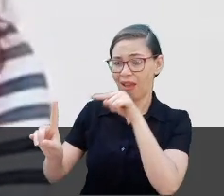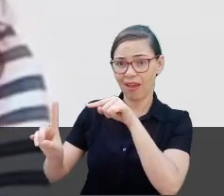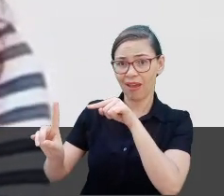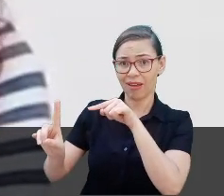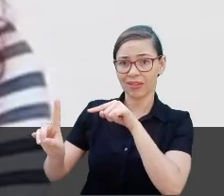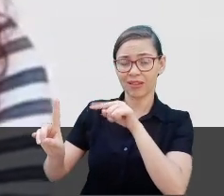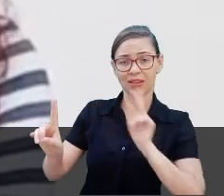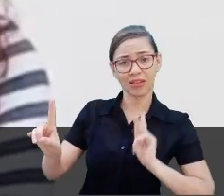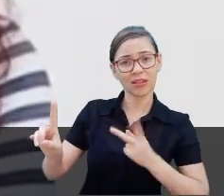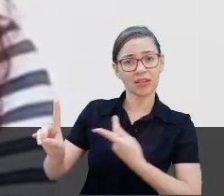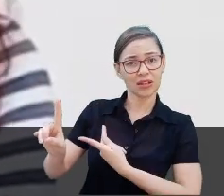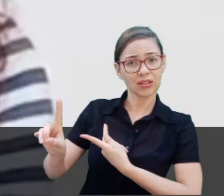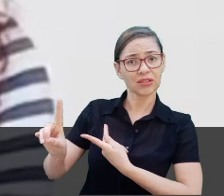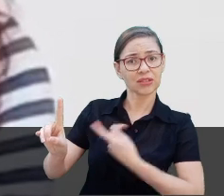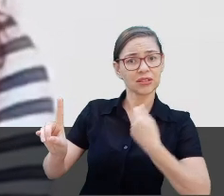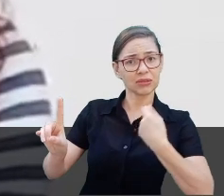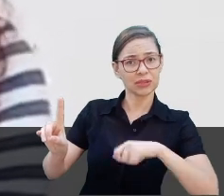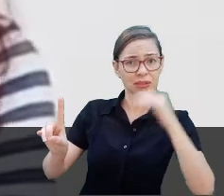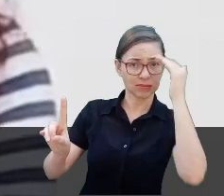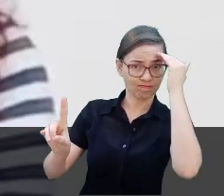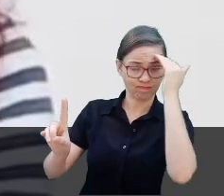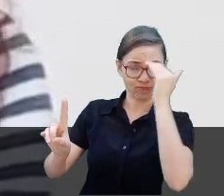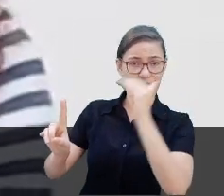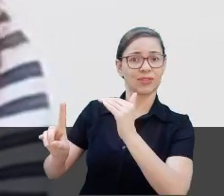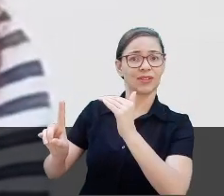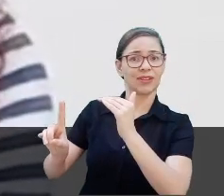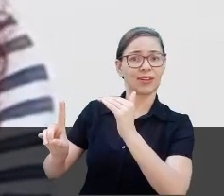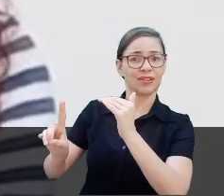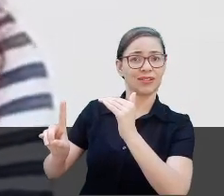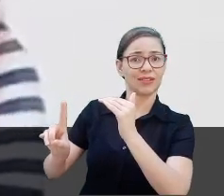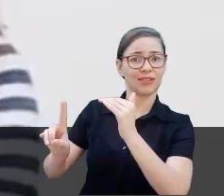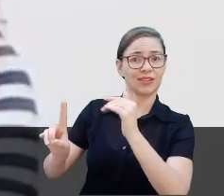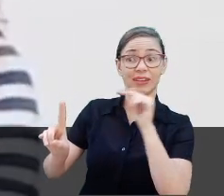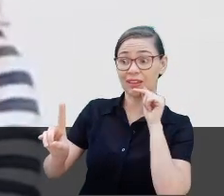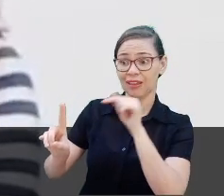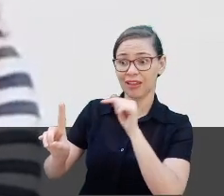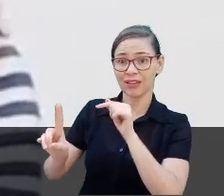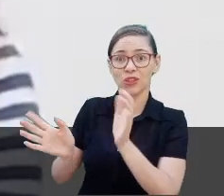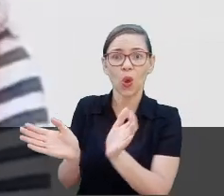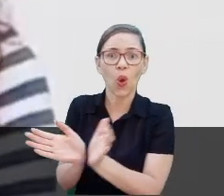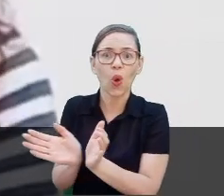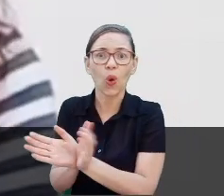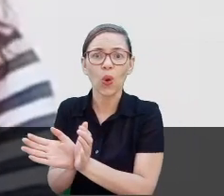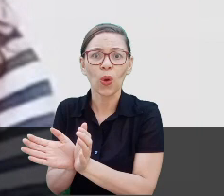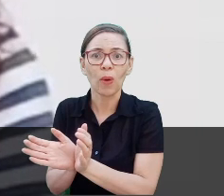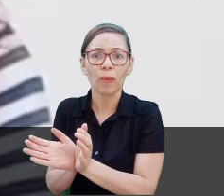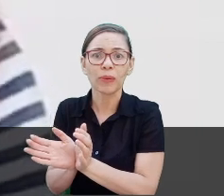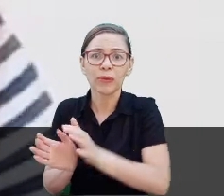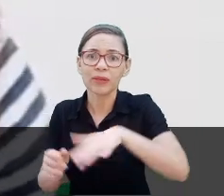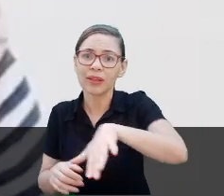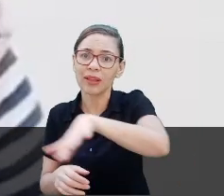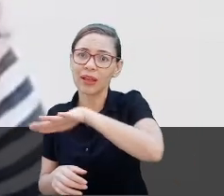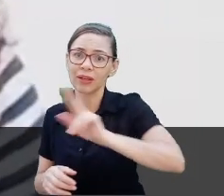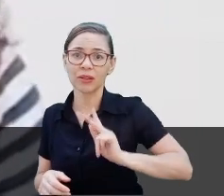entende o sujeito como sujeito agente de sua própria produção de cuidado. Isso é fundamental, isso é o que a gente precisa entender também, que é